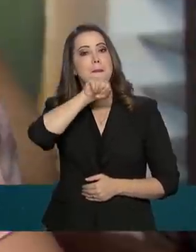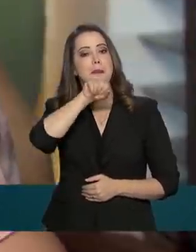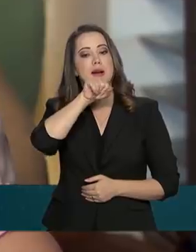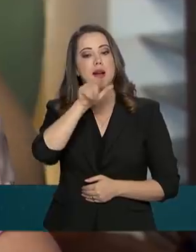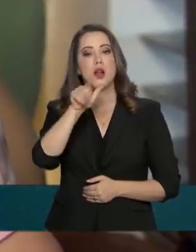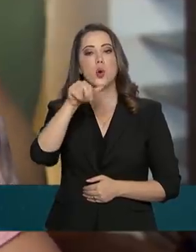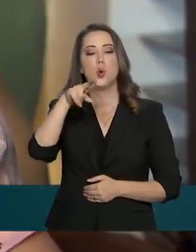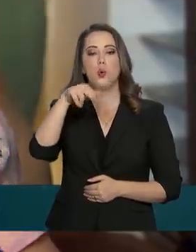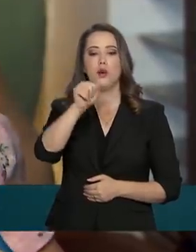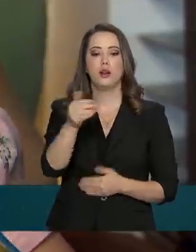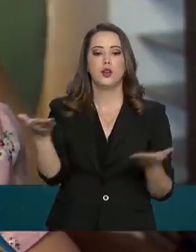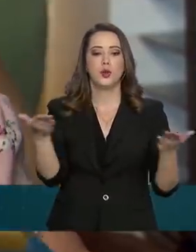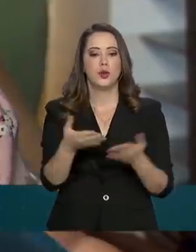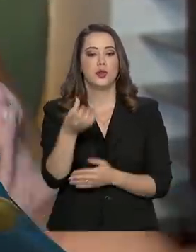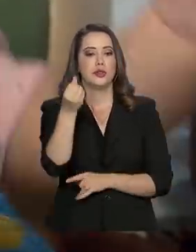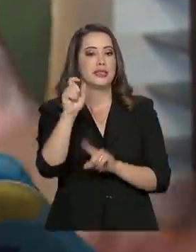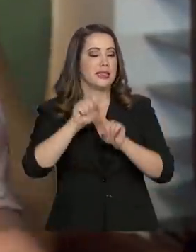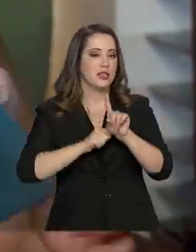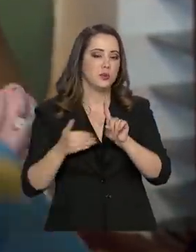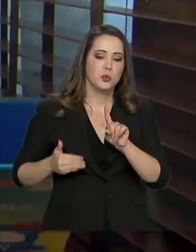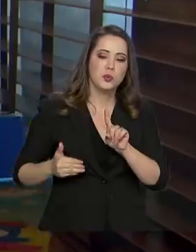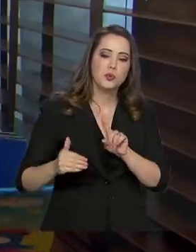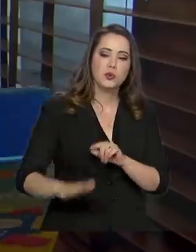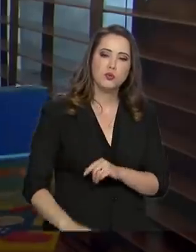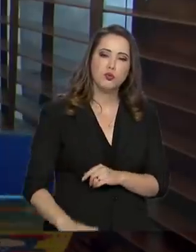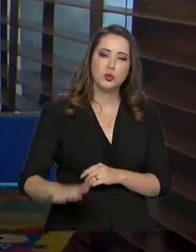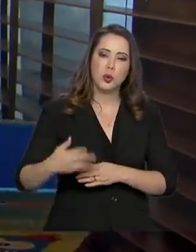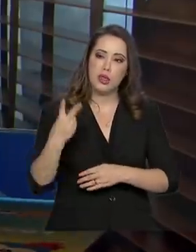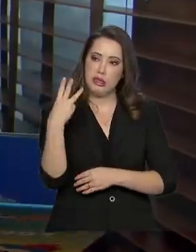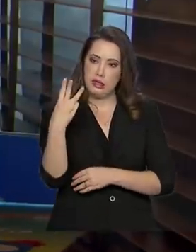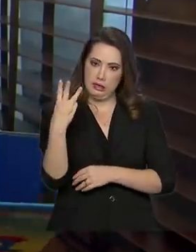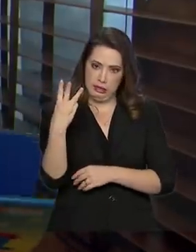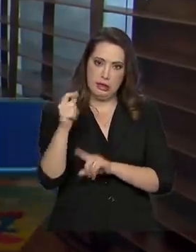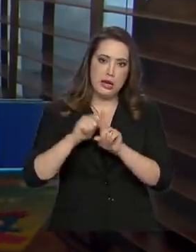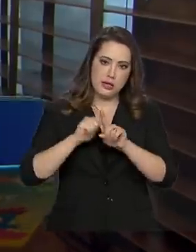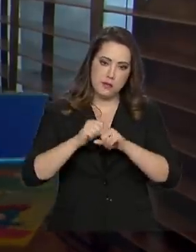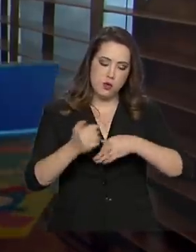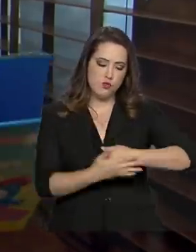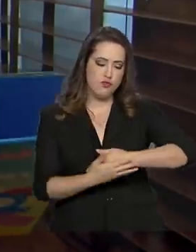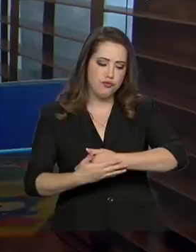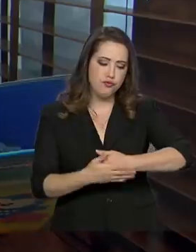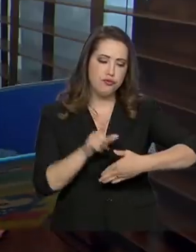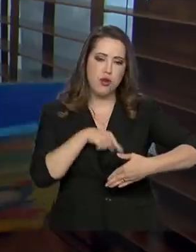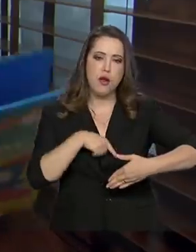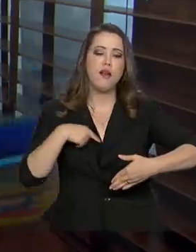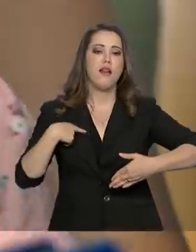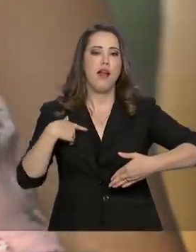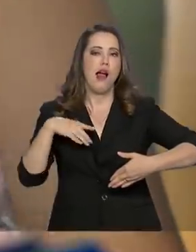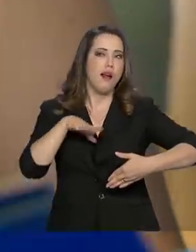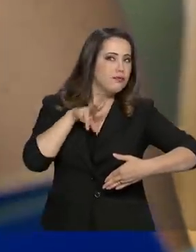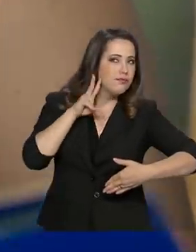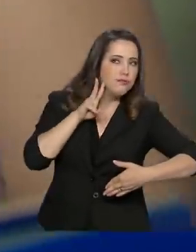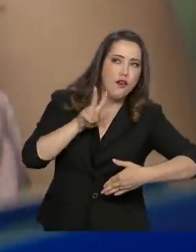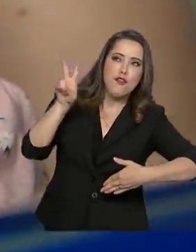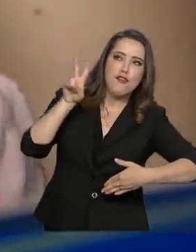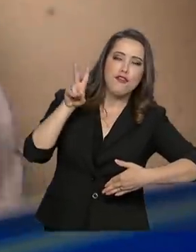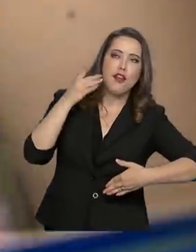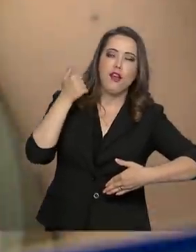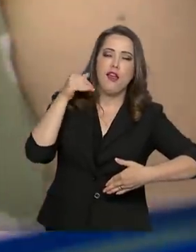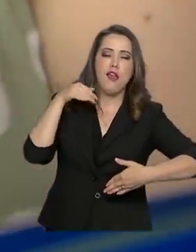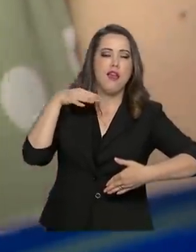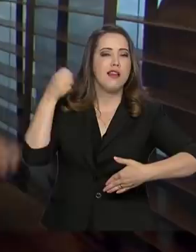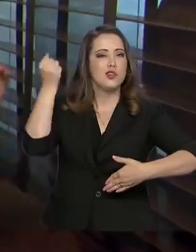hoje tem seis meses desde os 3 bebê ouve histórias a um direito a narração e vozes dos